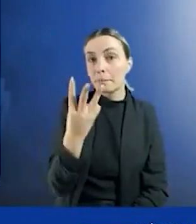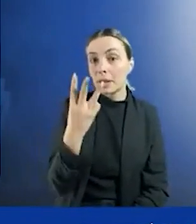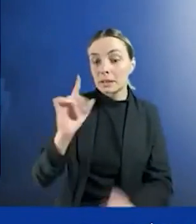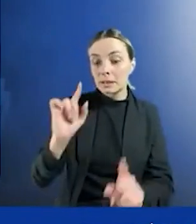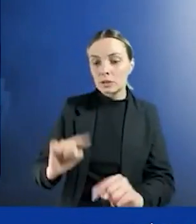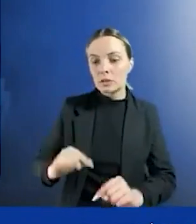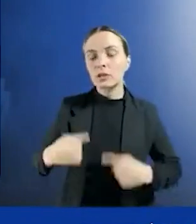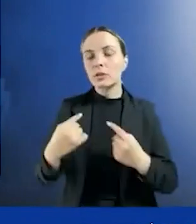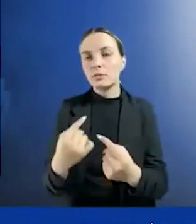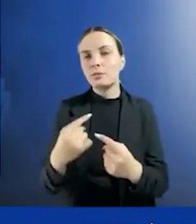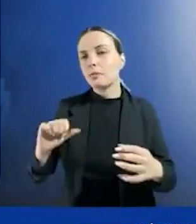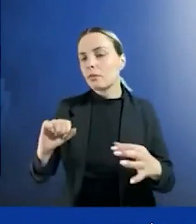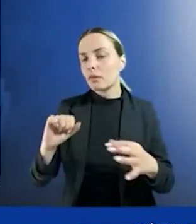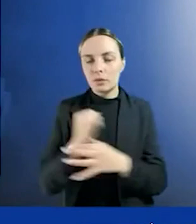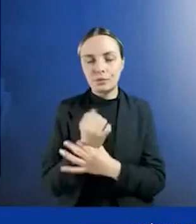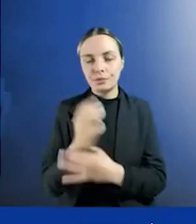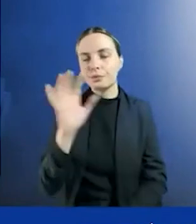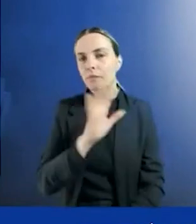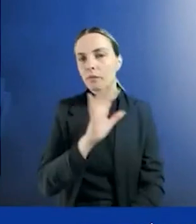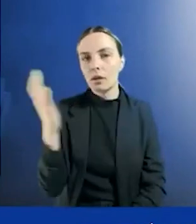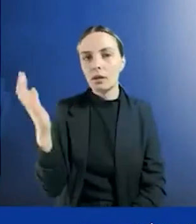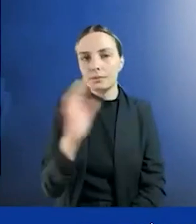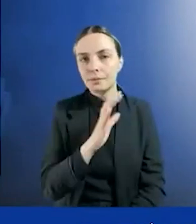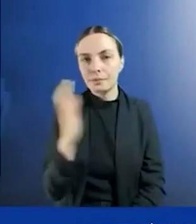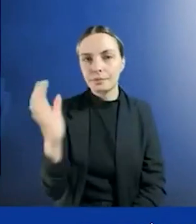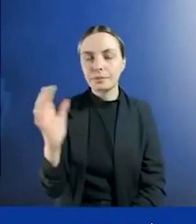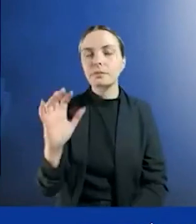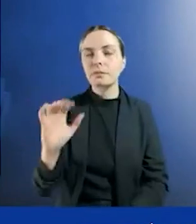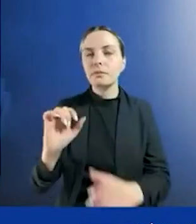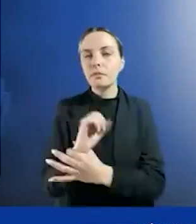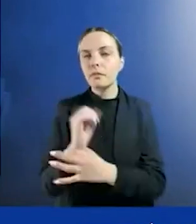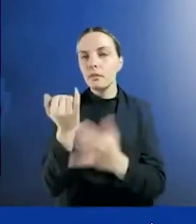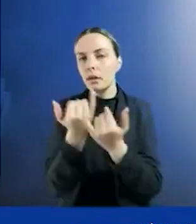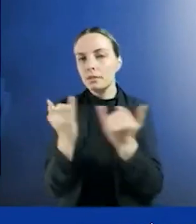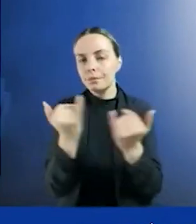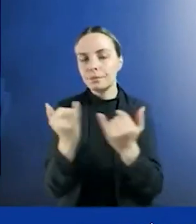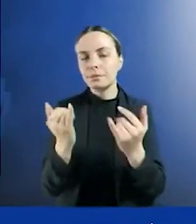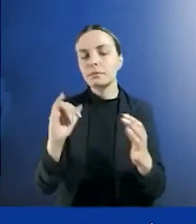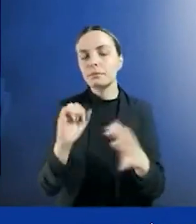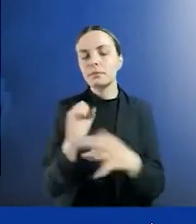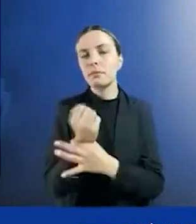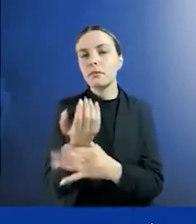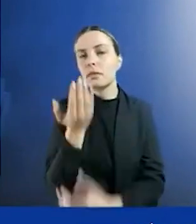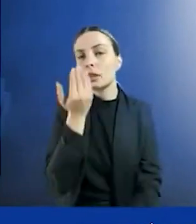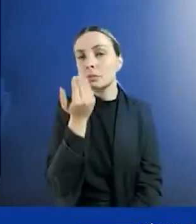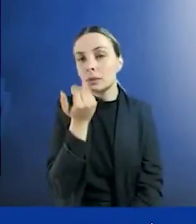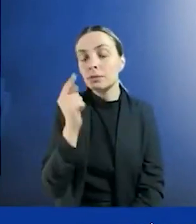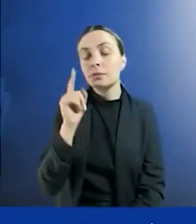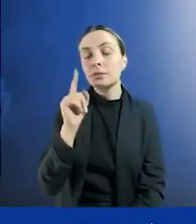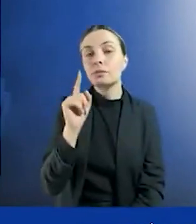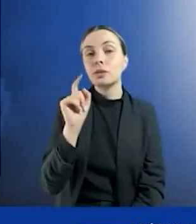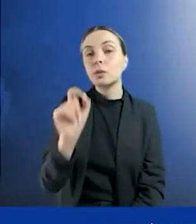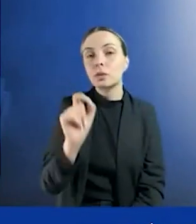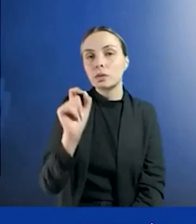segurança climática, segurança energética e segurança alimentar, nada melhor do que receber